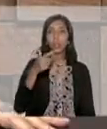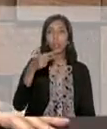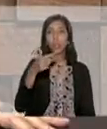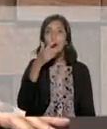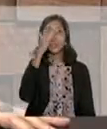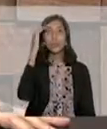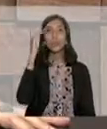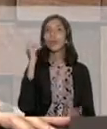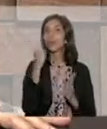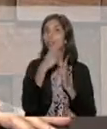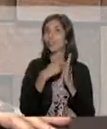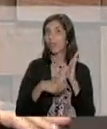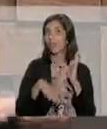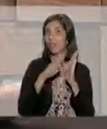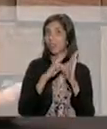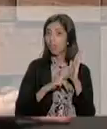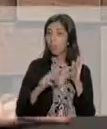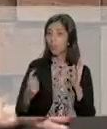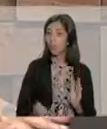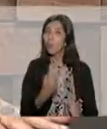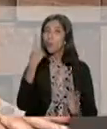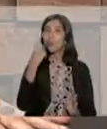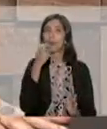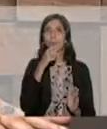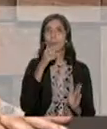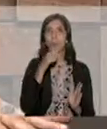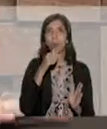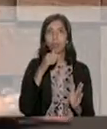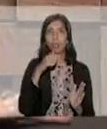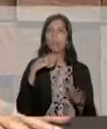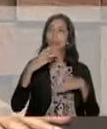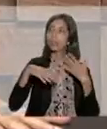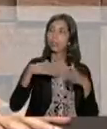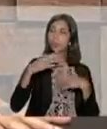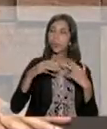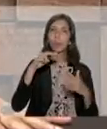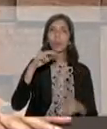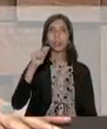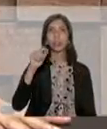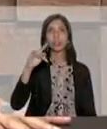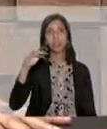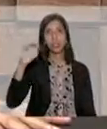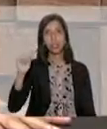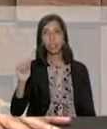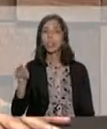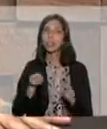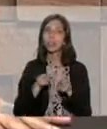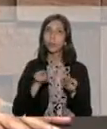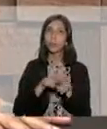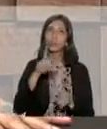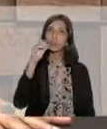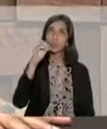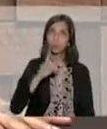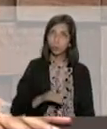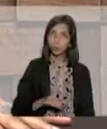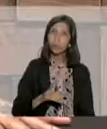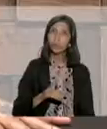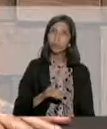12 redatores. Você era a única mulher? Era a única mulher. Depois entrou a Natália Grimberg, que era